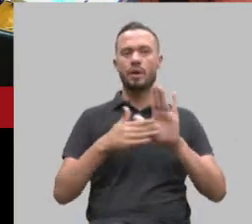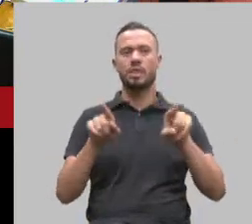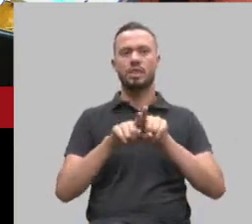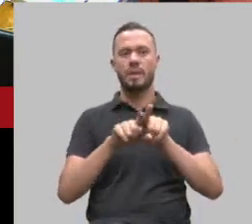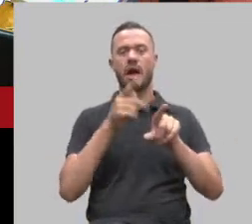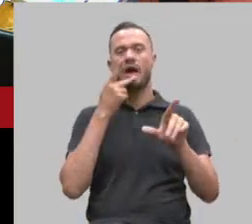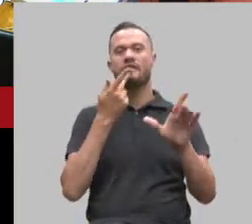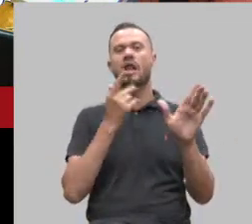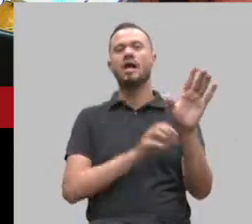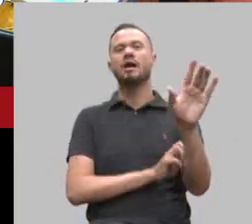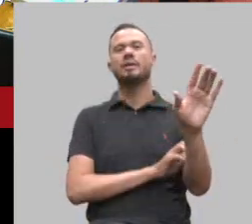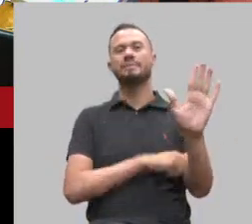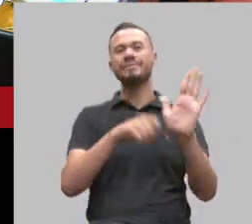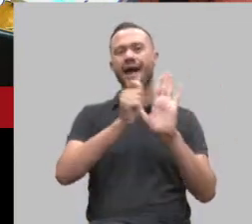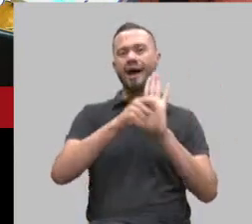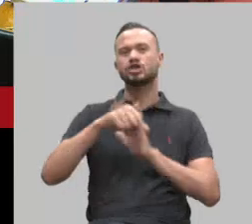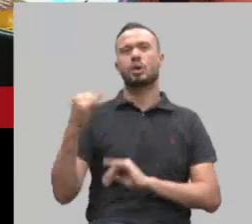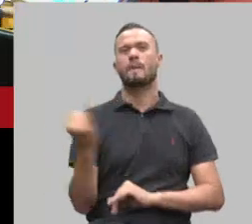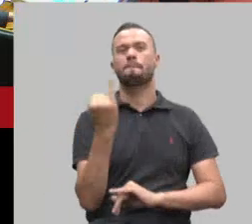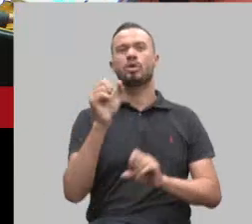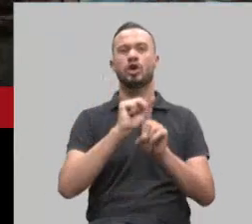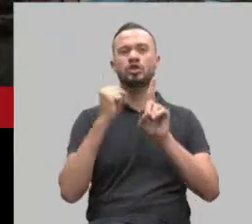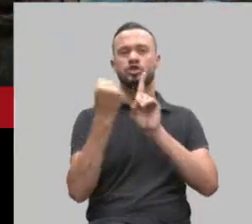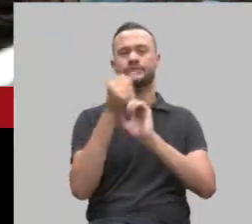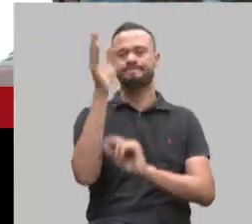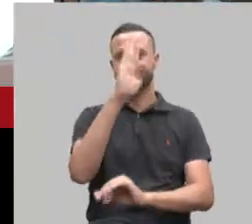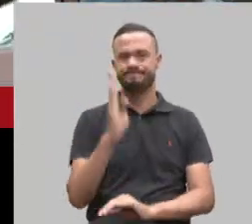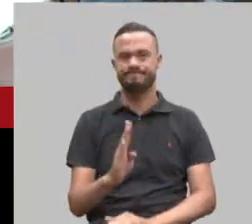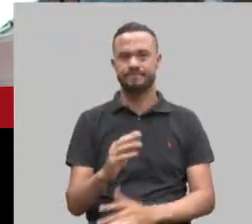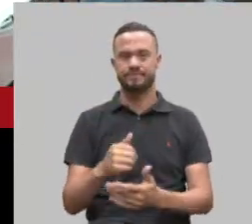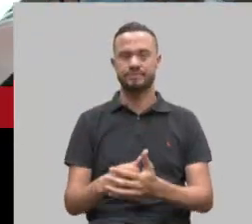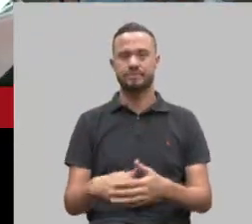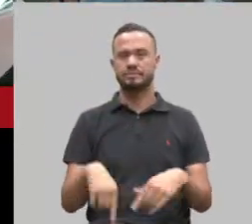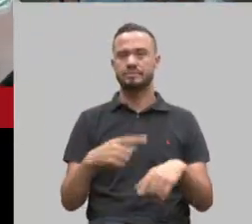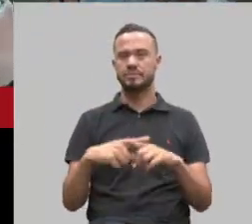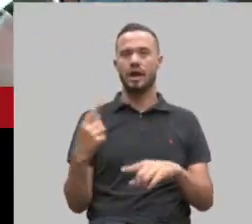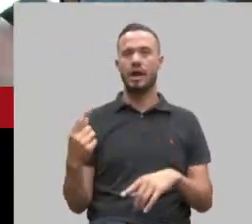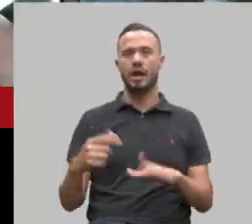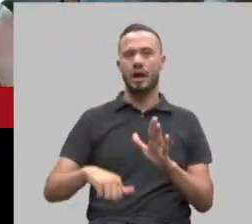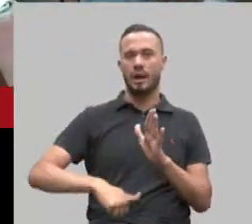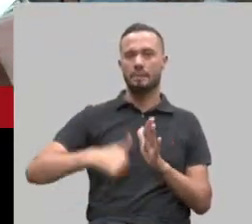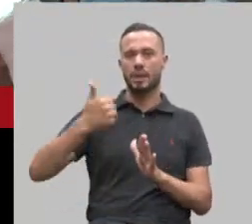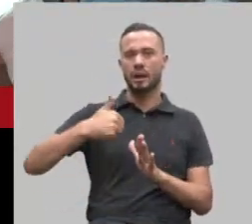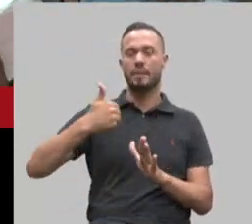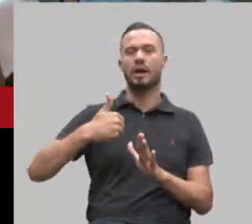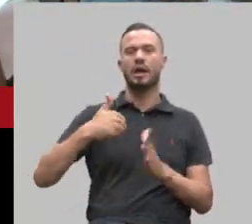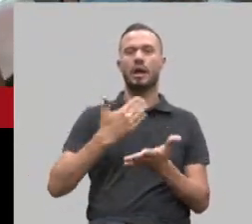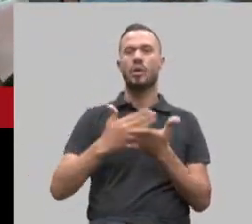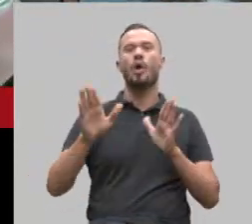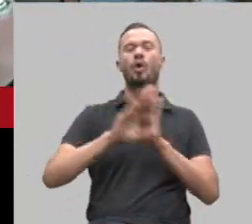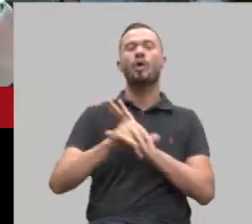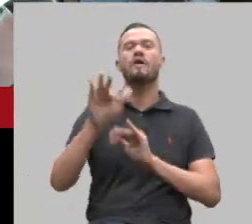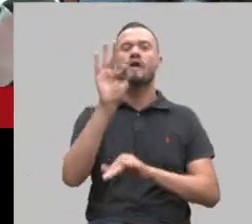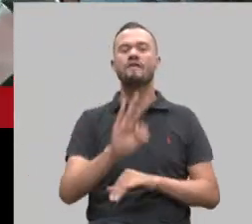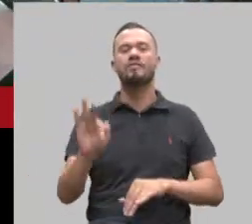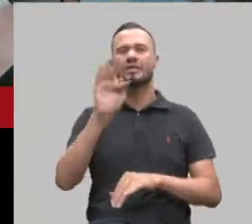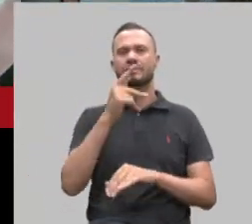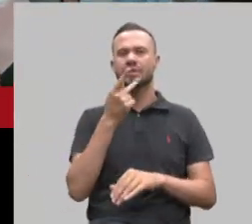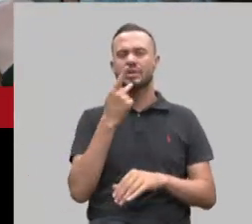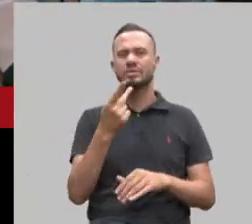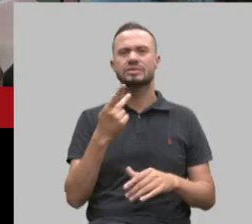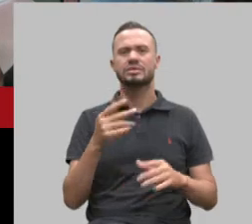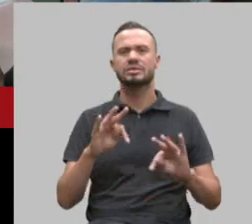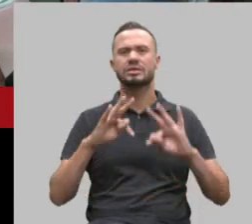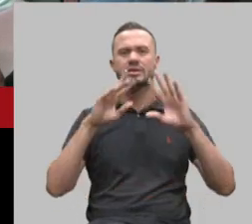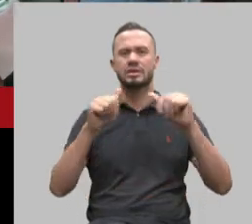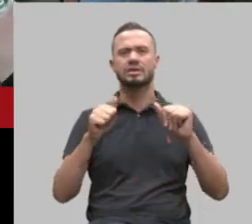importantes para a sociedade brasileira cito primeiramente o artigo 5º da Constituição Federal já que cita que todos são iguais perante a lei sem instituição